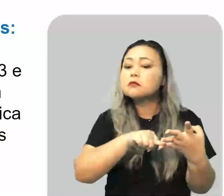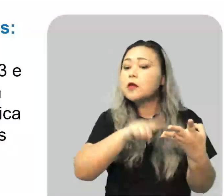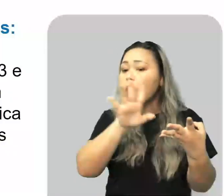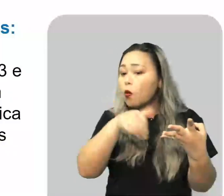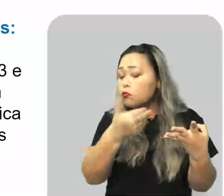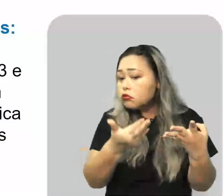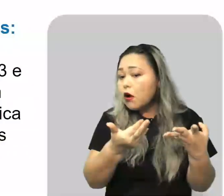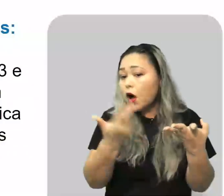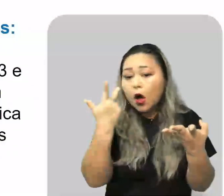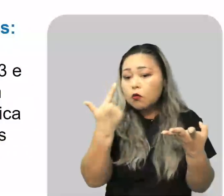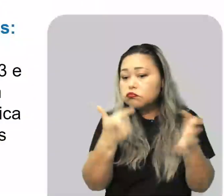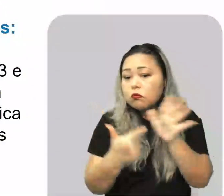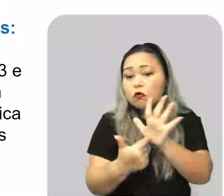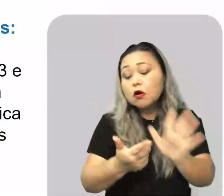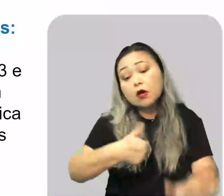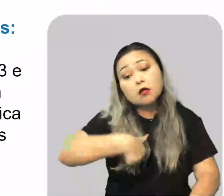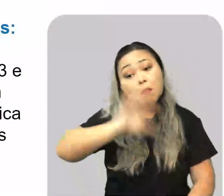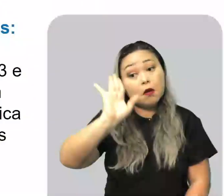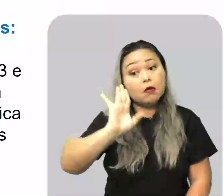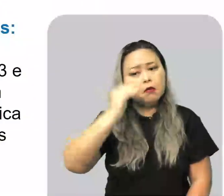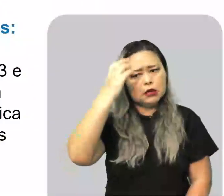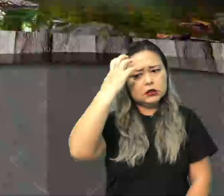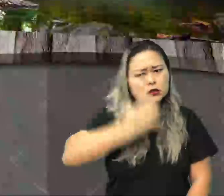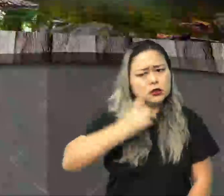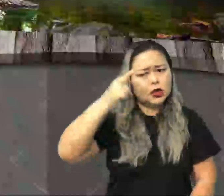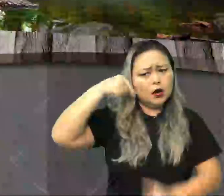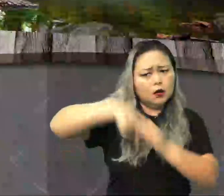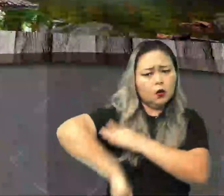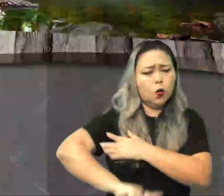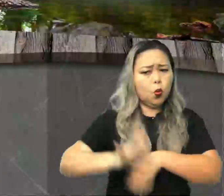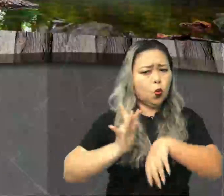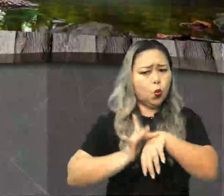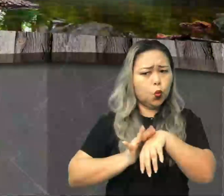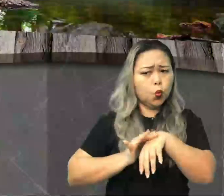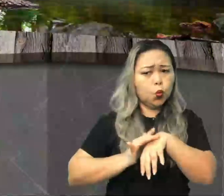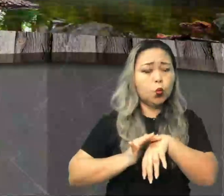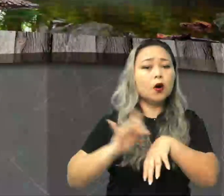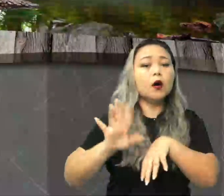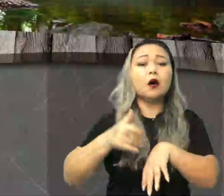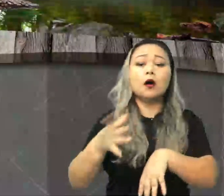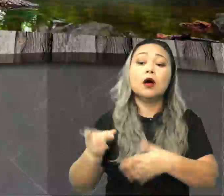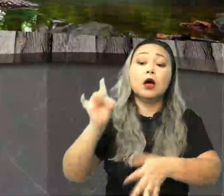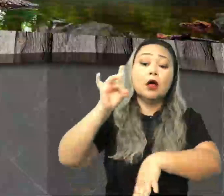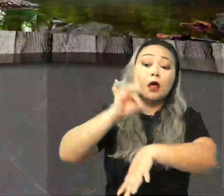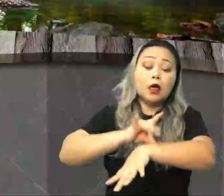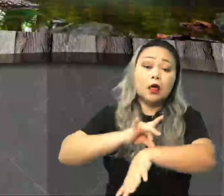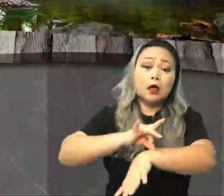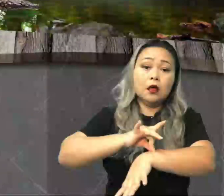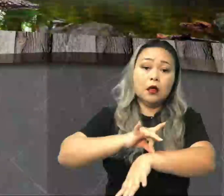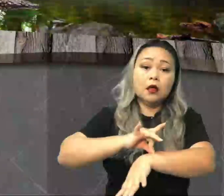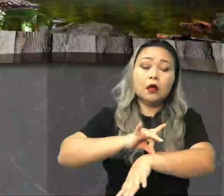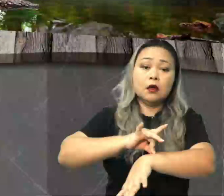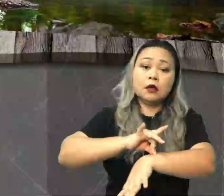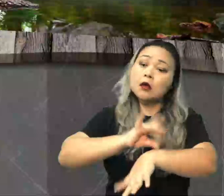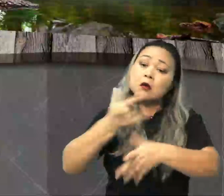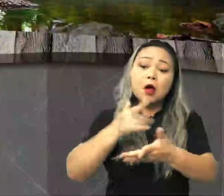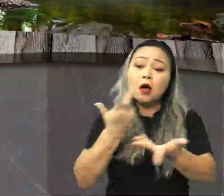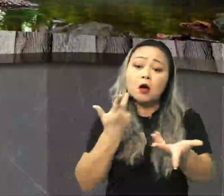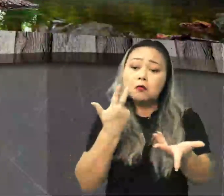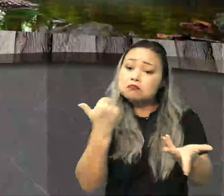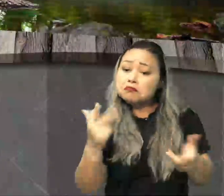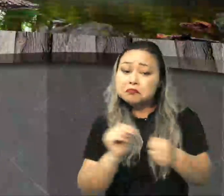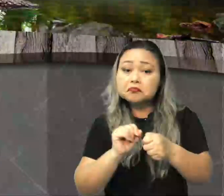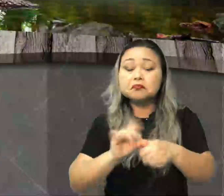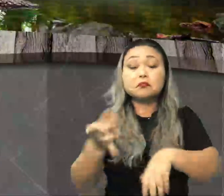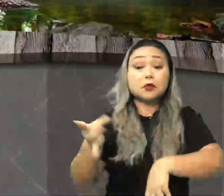da doença quanto as formas mais graves, né? A gente vai ter aí a dengue, né, clássica e vai ter aquela